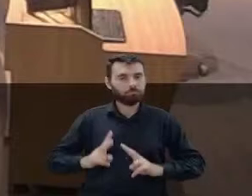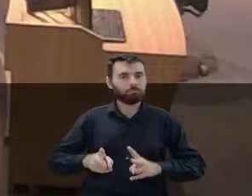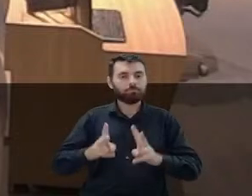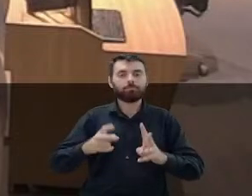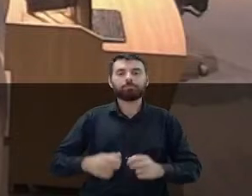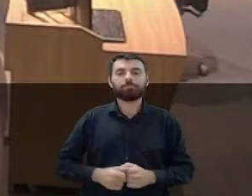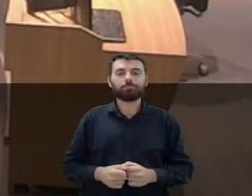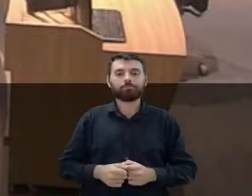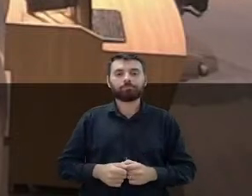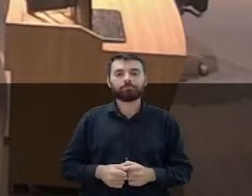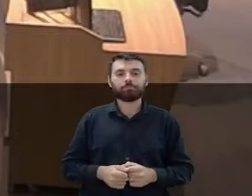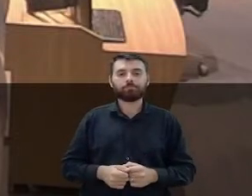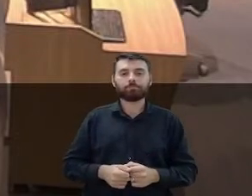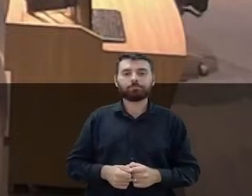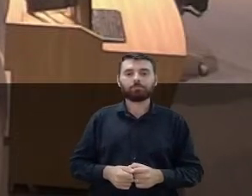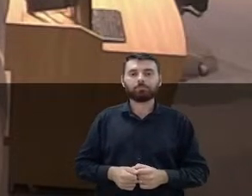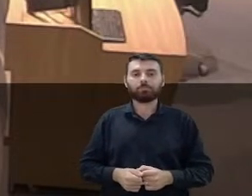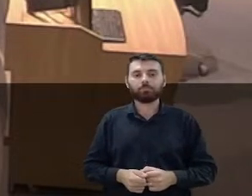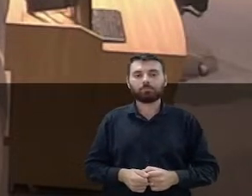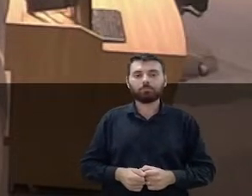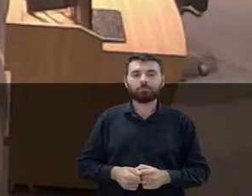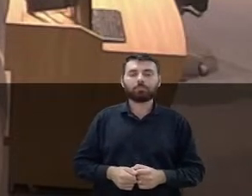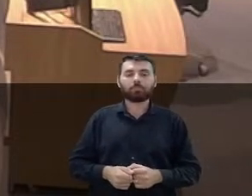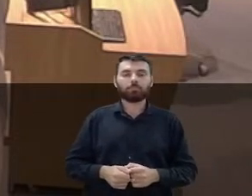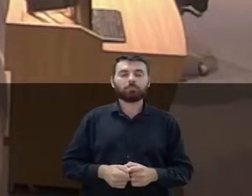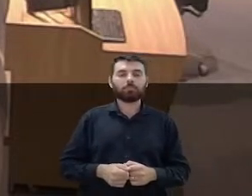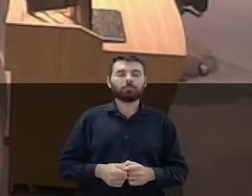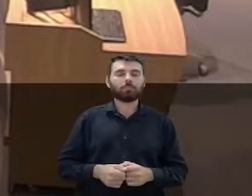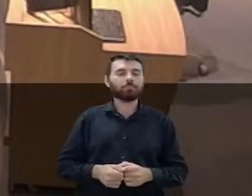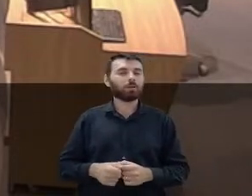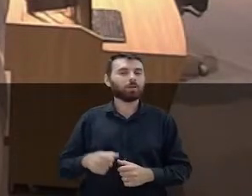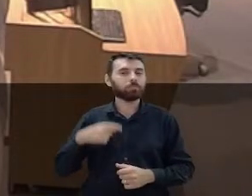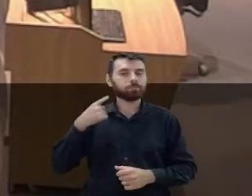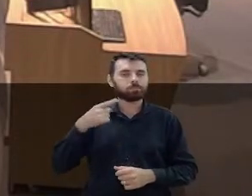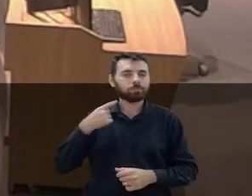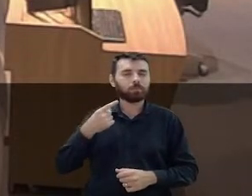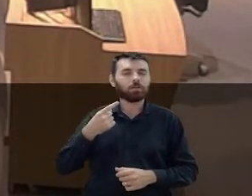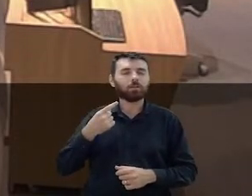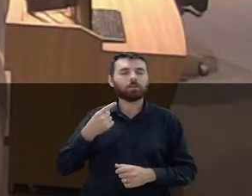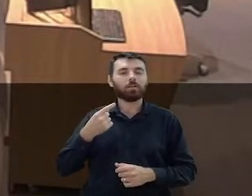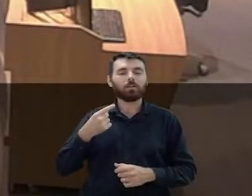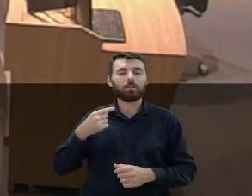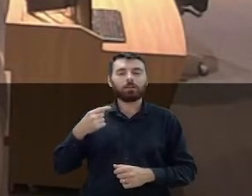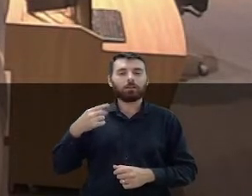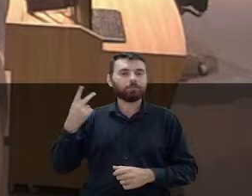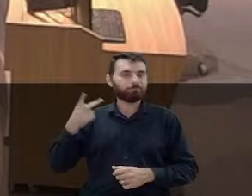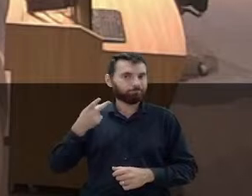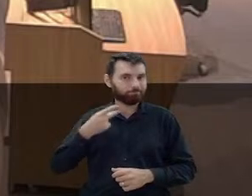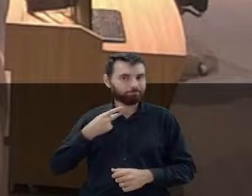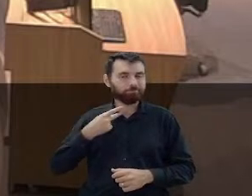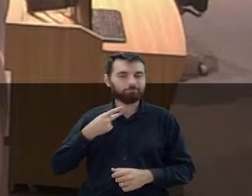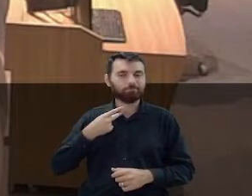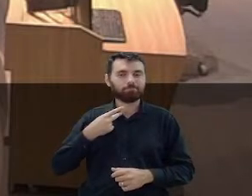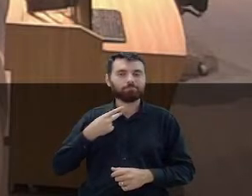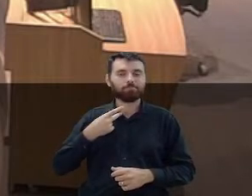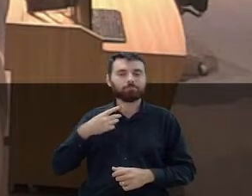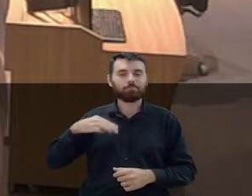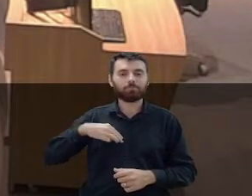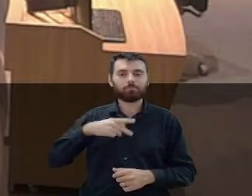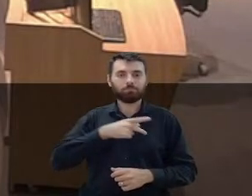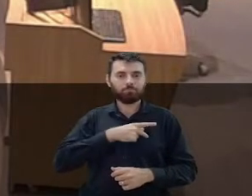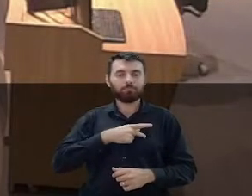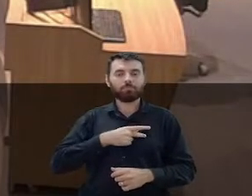Obrigada. Olha, doutora Daniela, nós praticamente não entendemos o que a senhora falou, porque está dando um